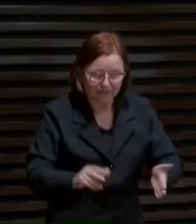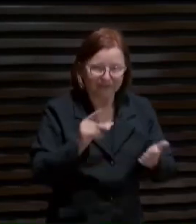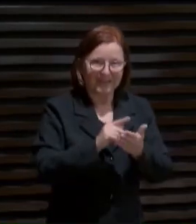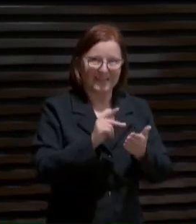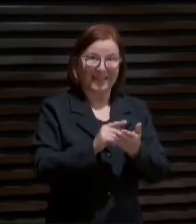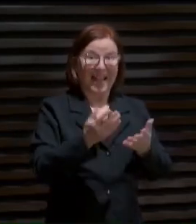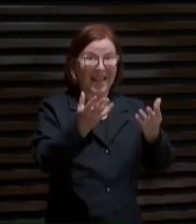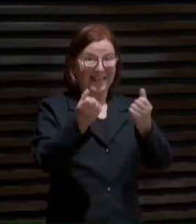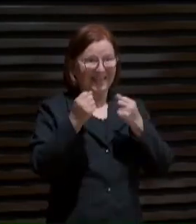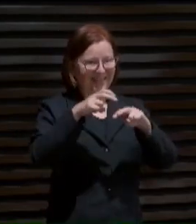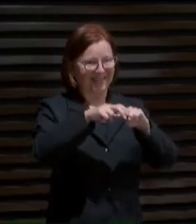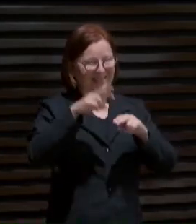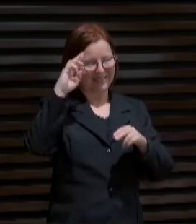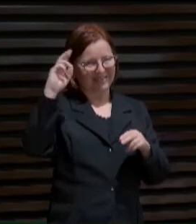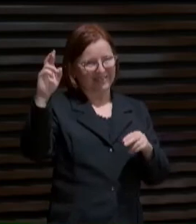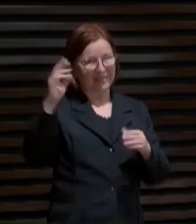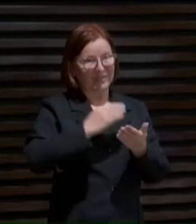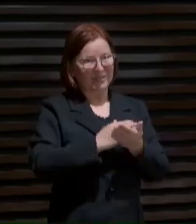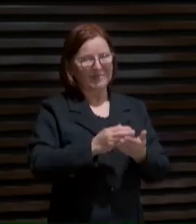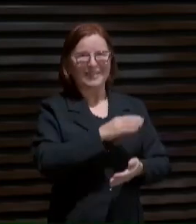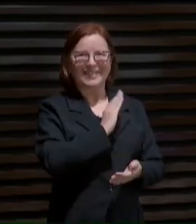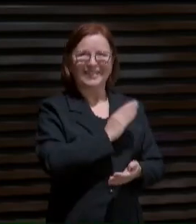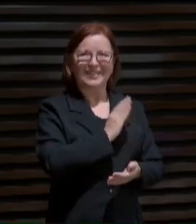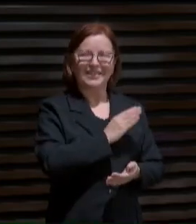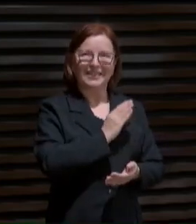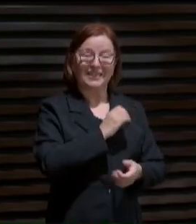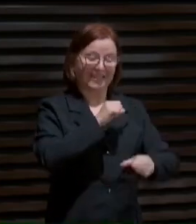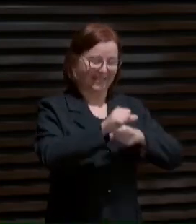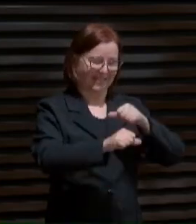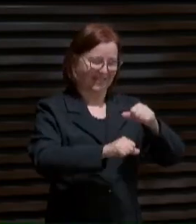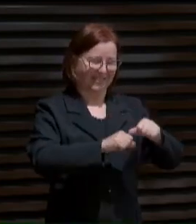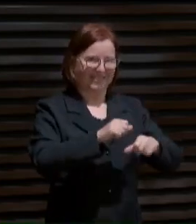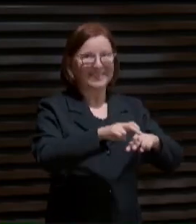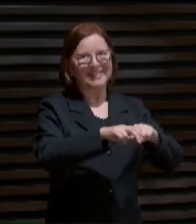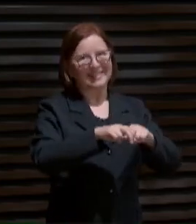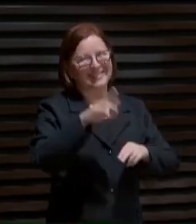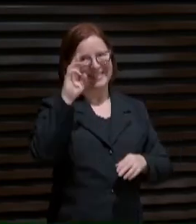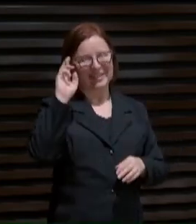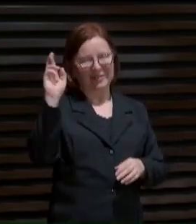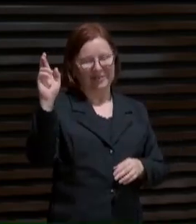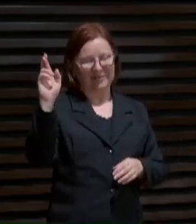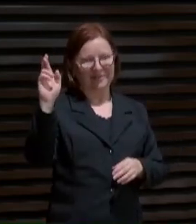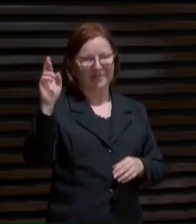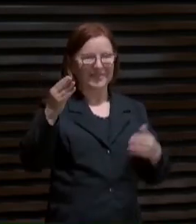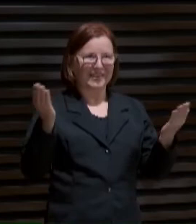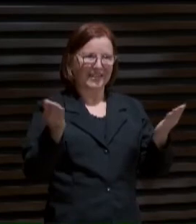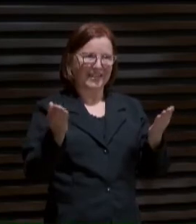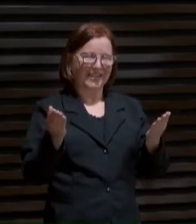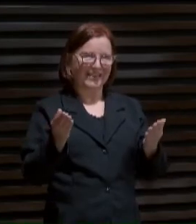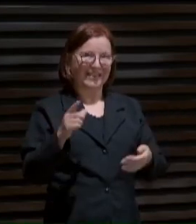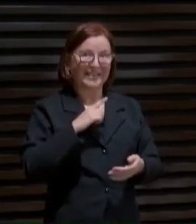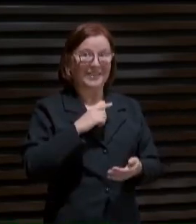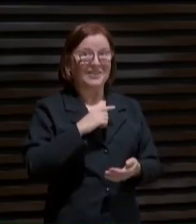aceitável ao Senhor parte de um coração que foi transformados pelo senhor que agora tem um